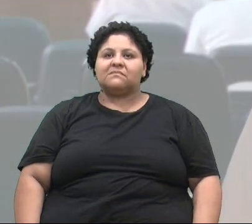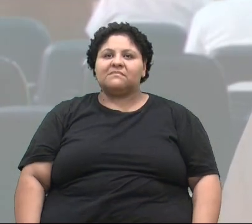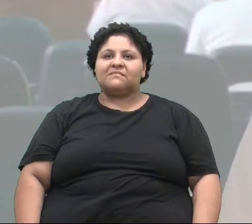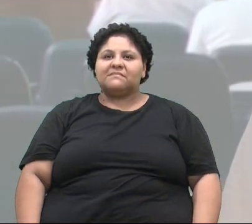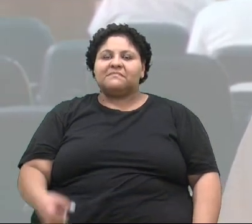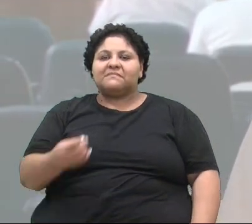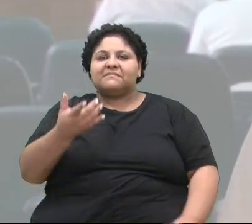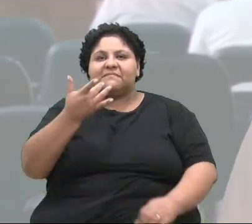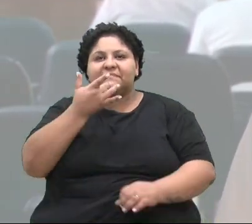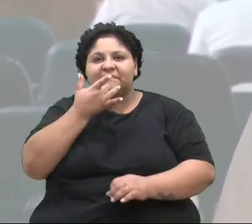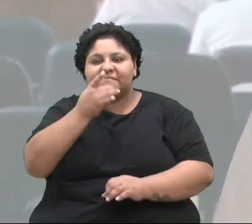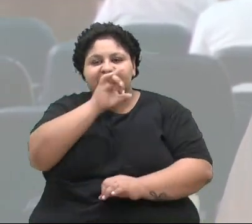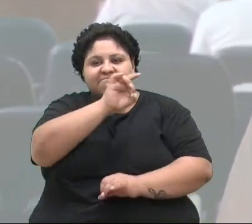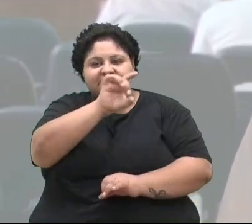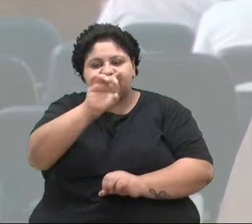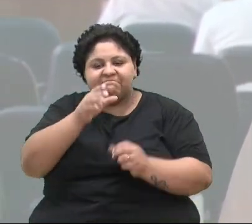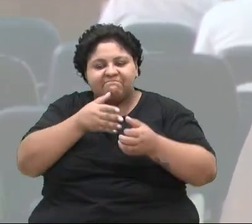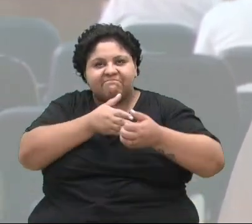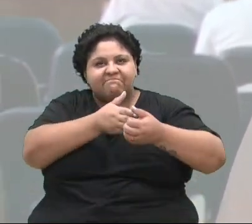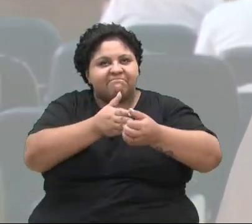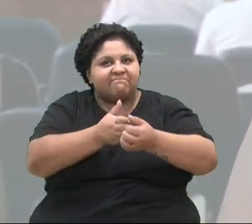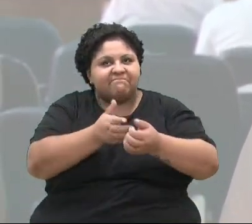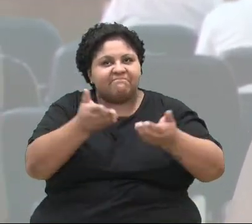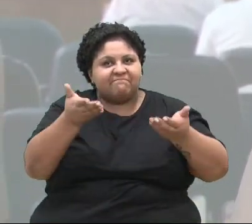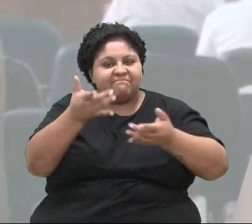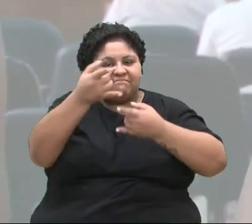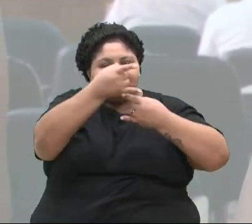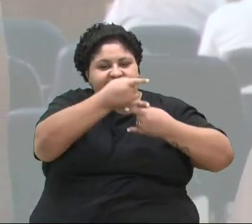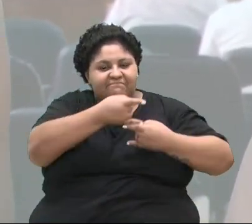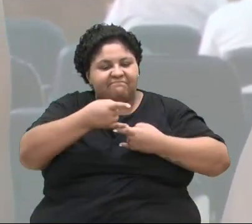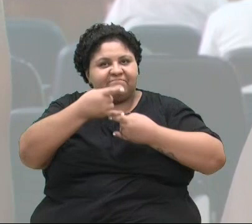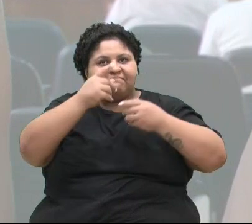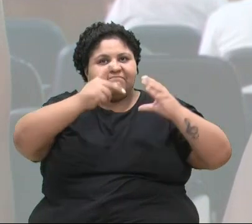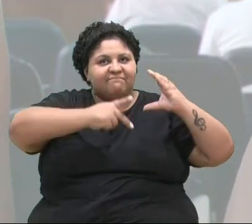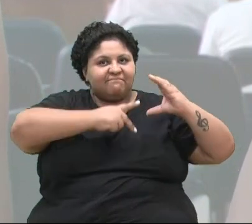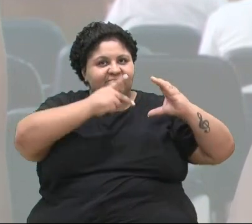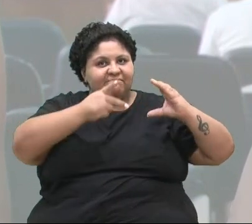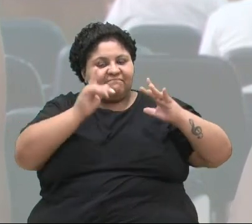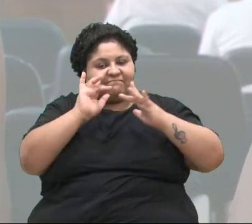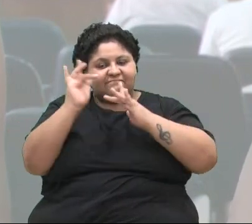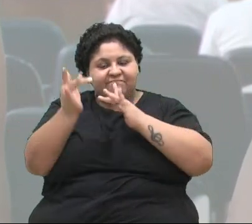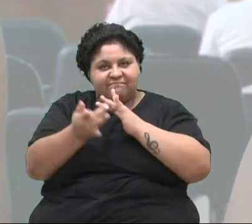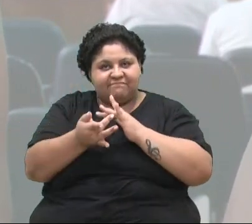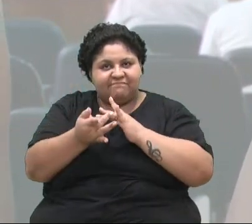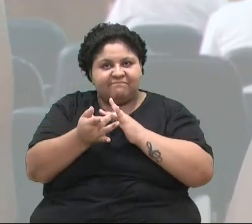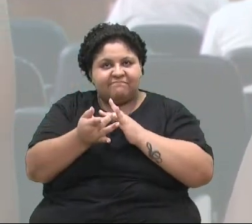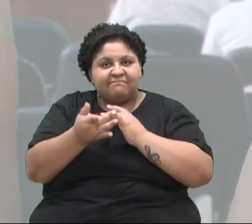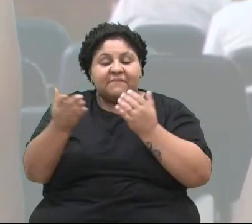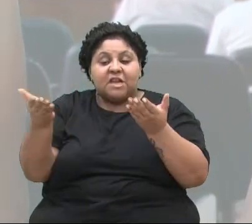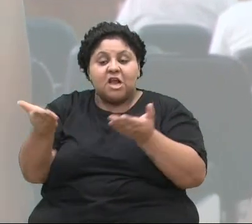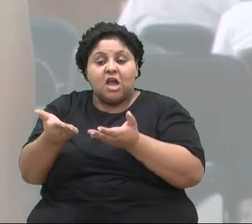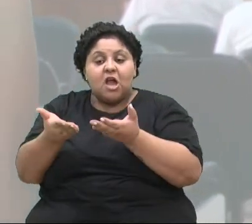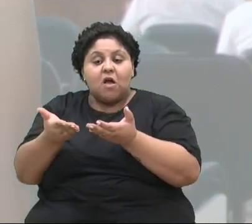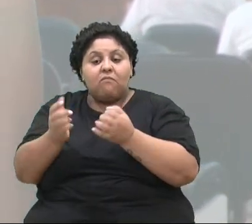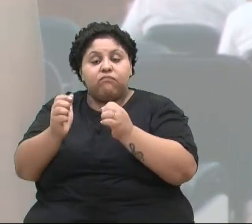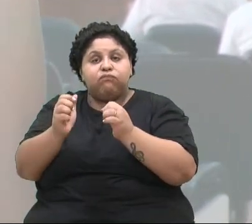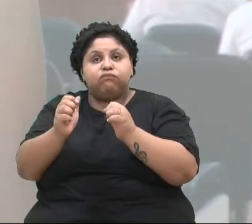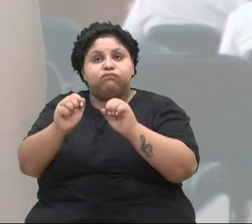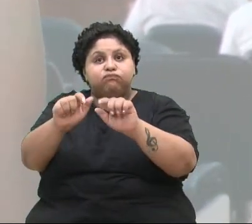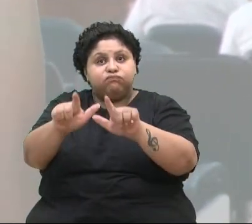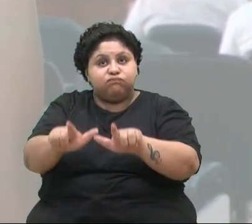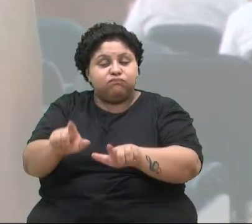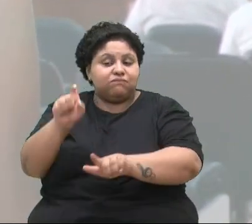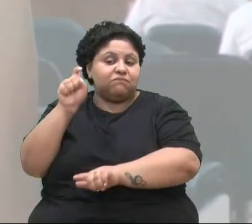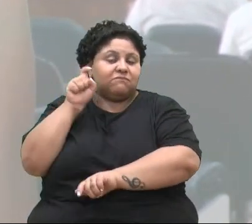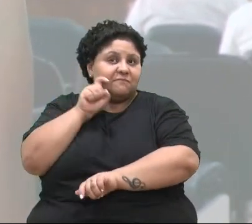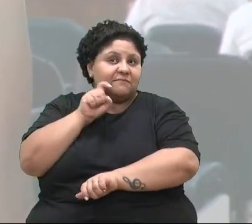Uma boa tarde a cada um que acompanha mais uma transmissão ao vivo da TV Câmara pelas nossas redes sociais. Hoje, aqui na sala das comissões